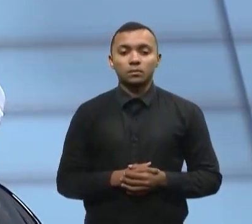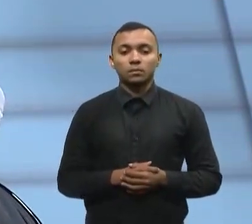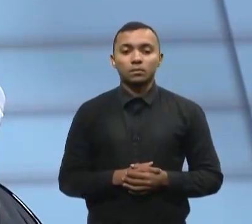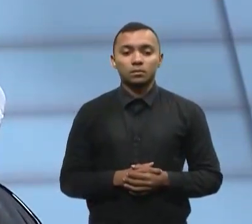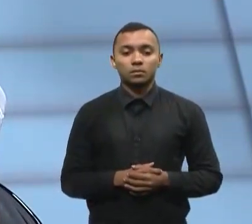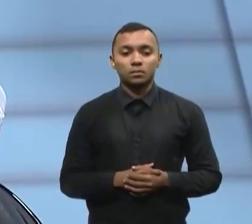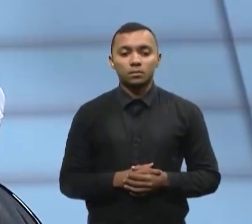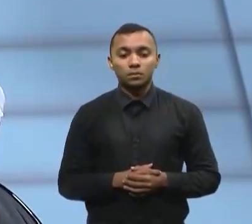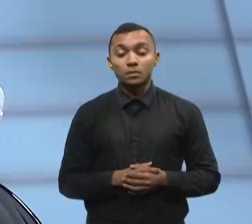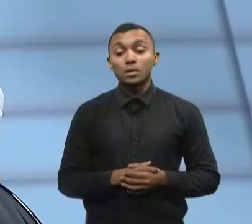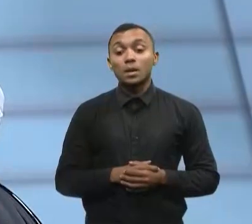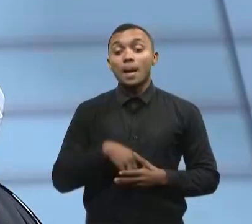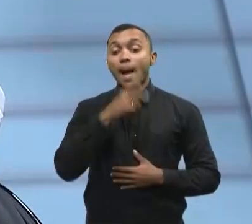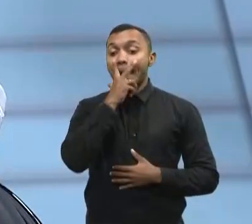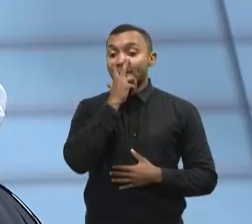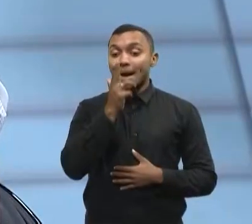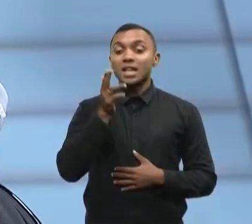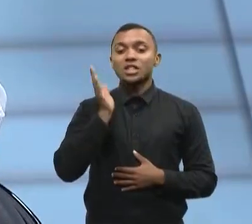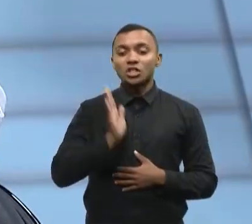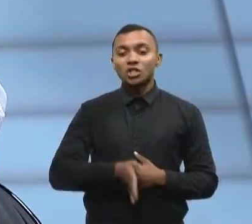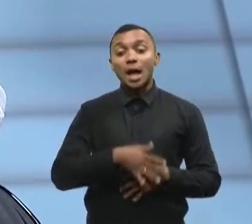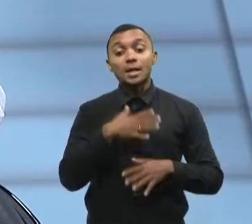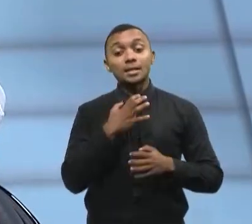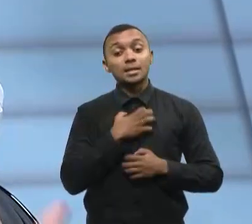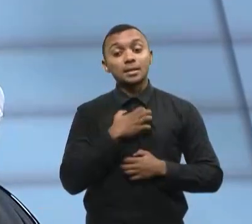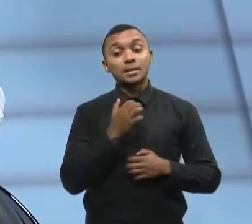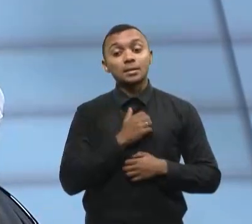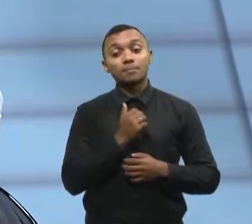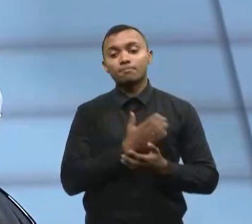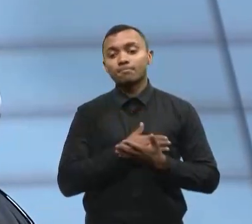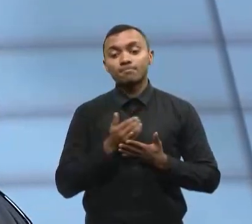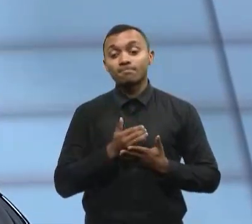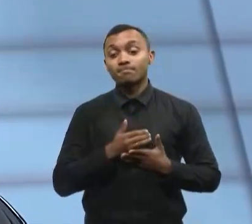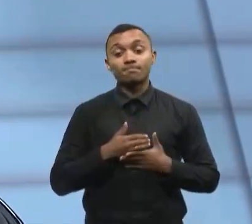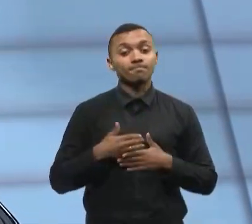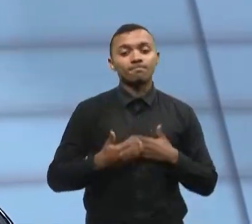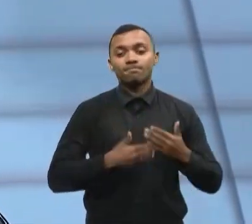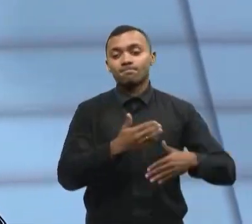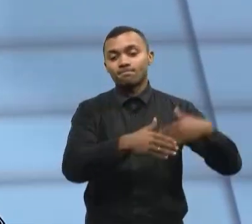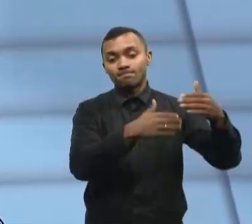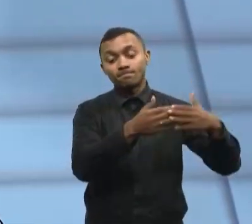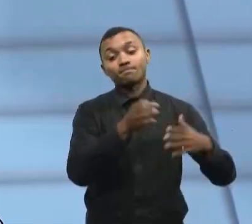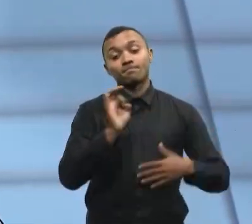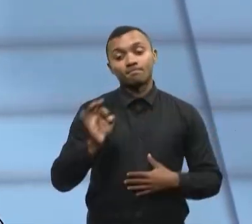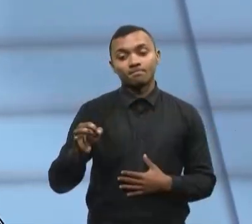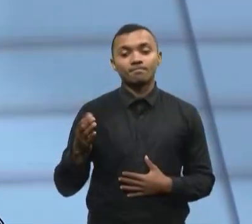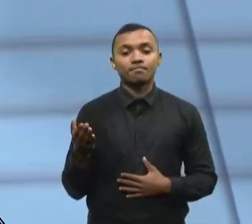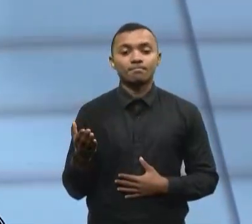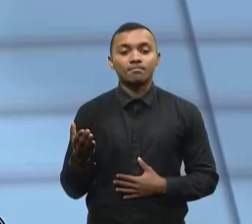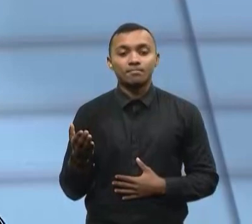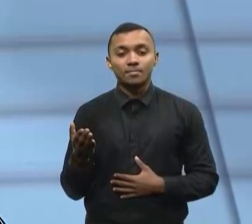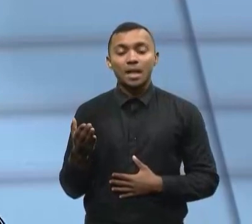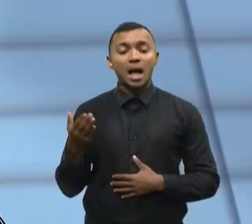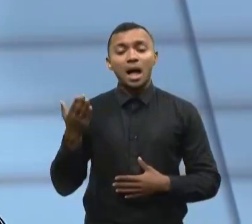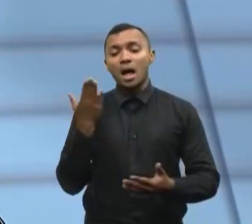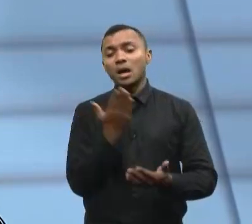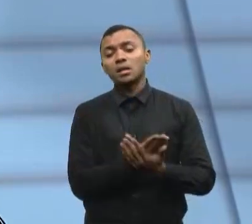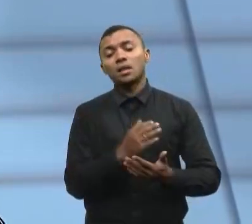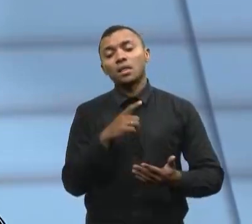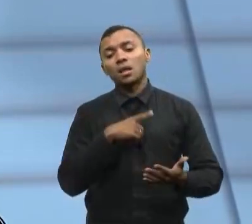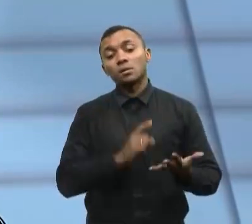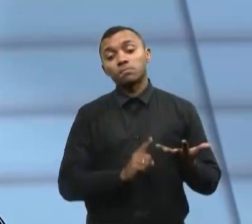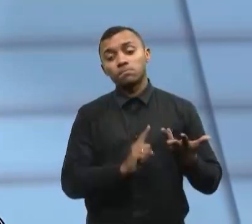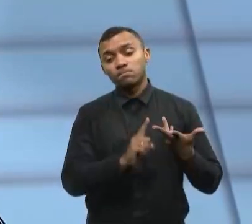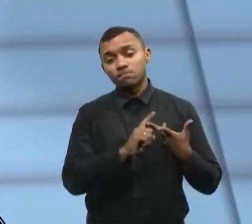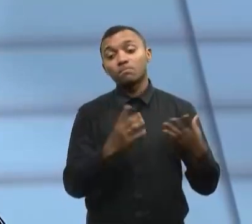com a semente na mão, sabe? E para plantar, né? Mas existe ainda um caminho longo, existe muita